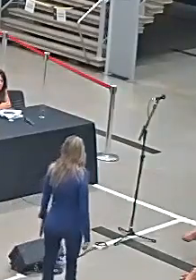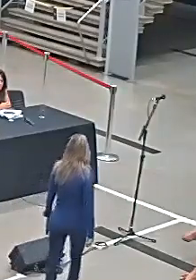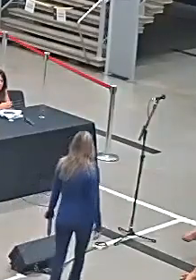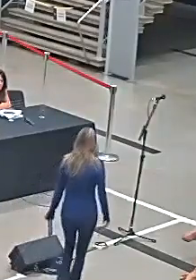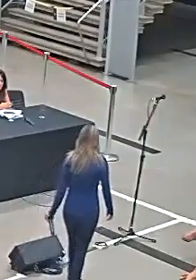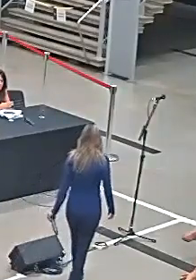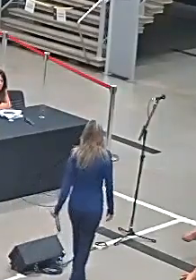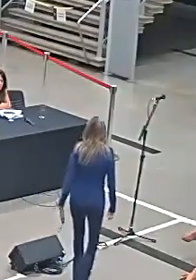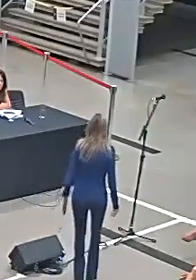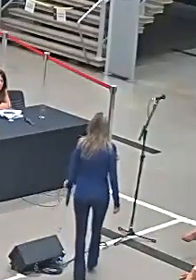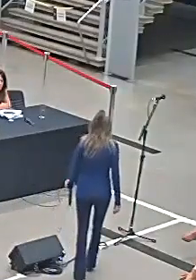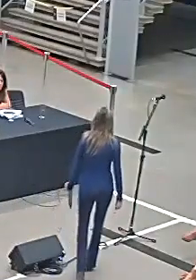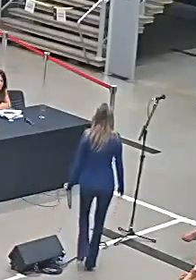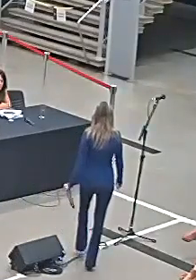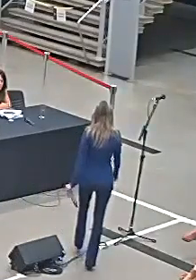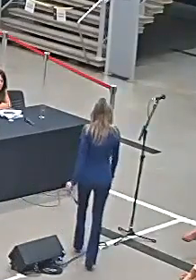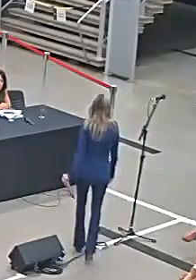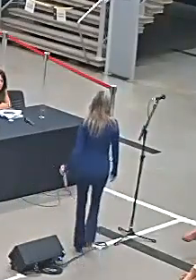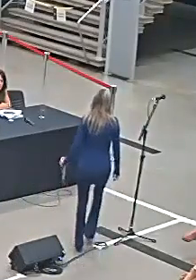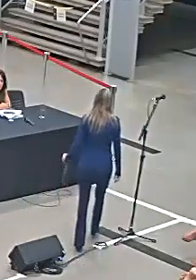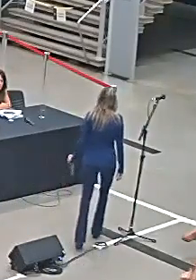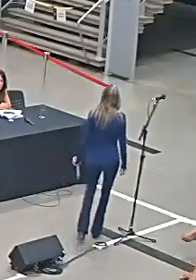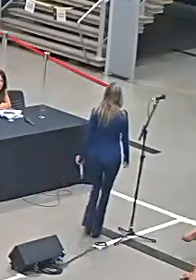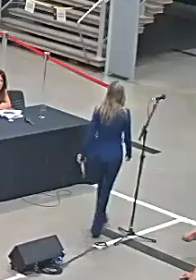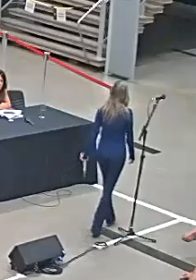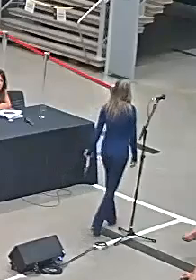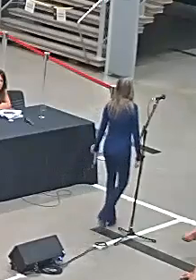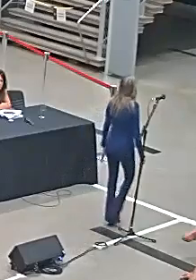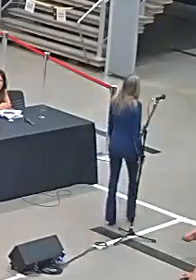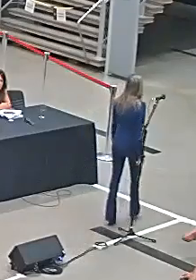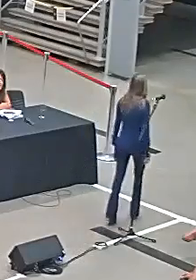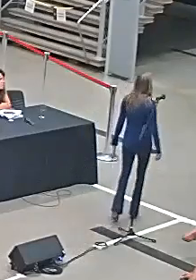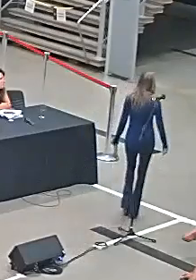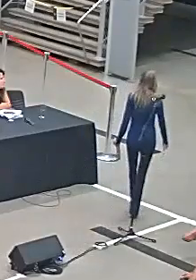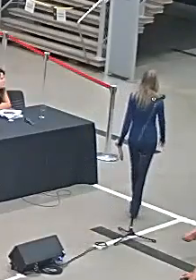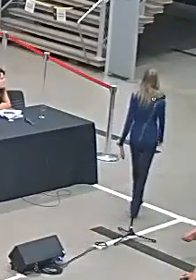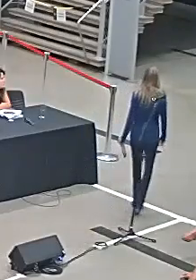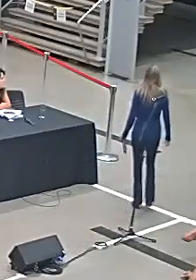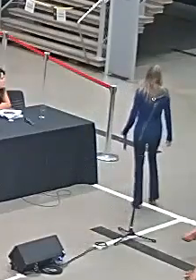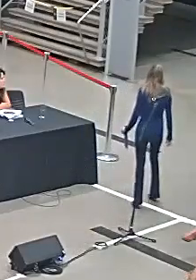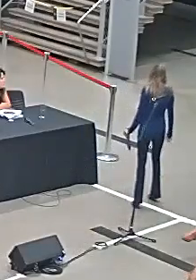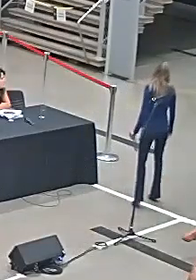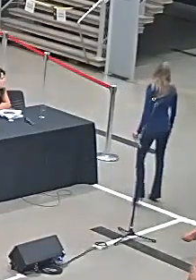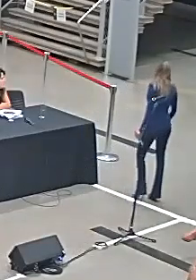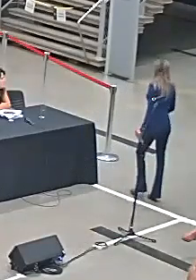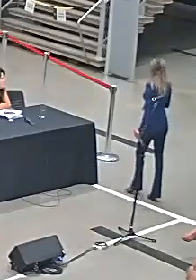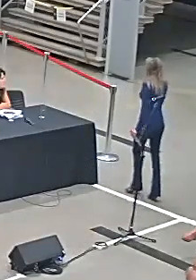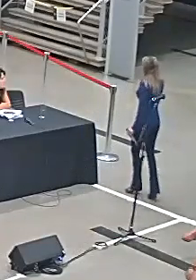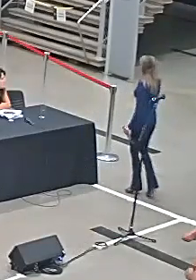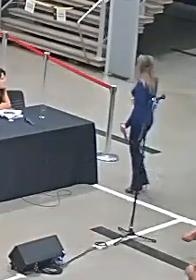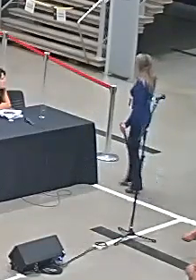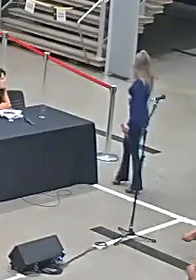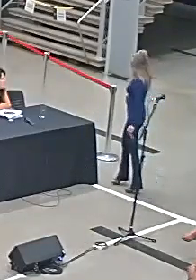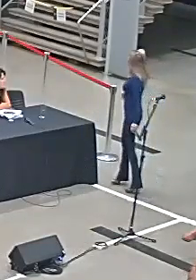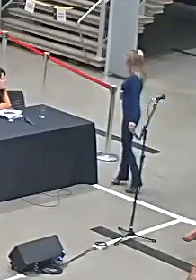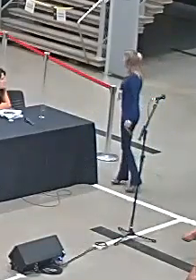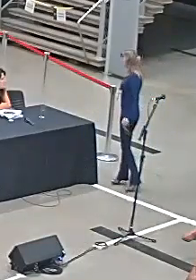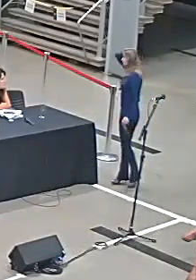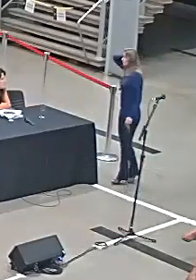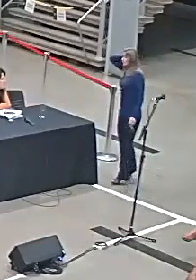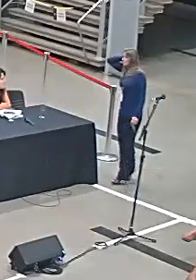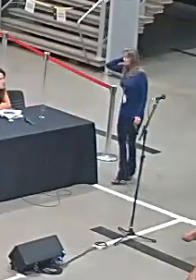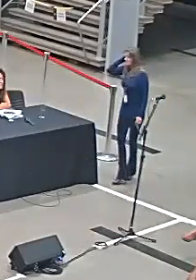ordinária requerimento aqui do deputado Betão Deputado que subscreve se pede que seja encaminhado ao